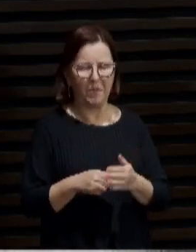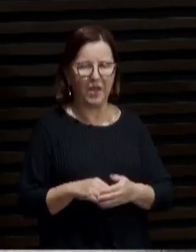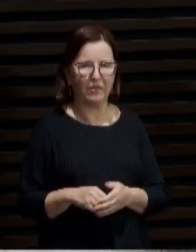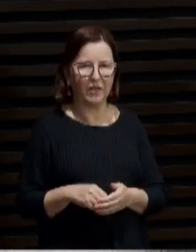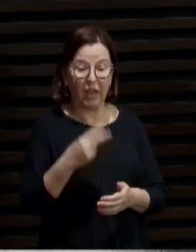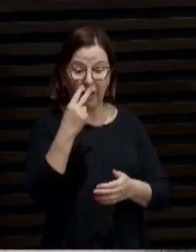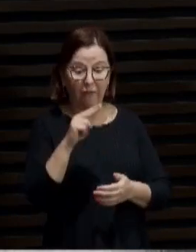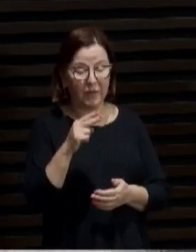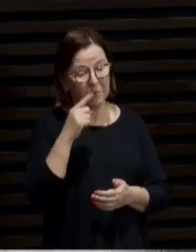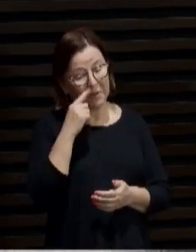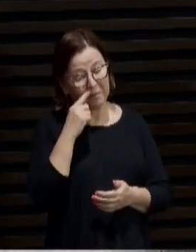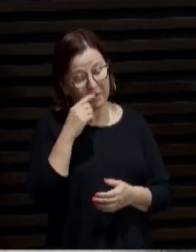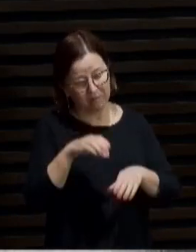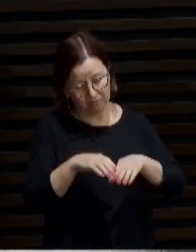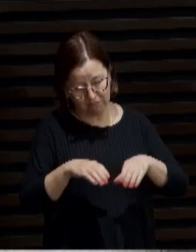situação, e ainda